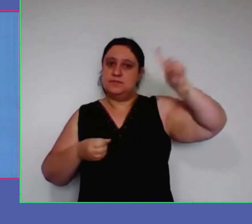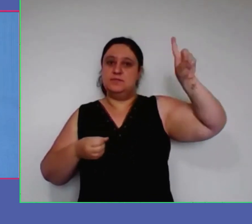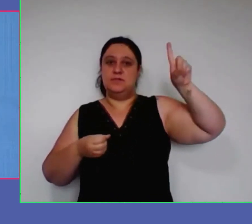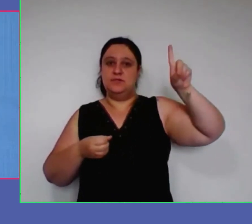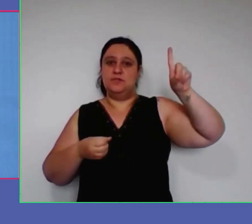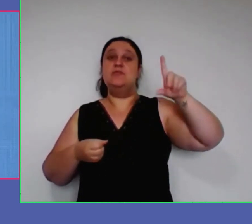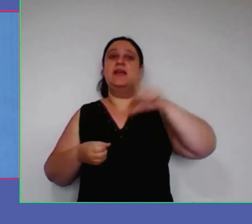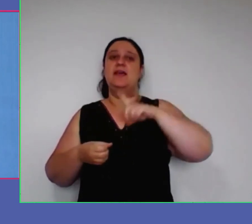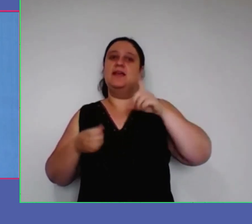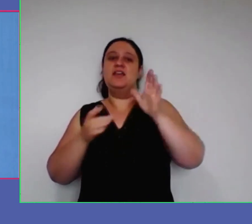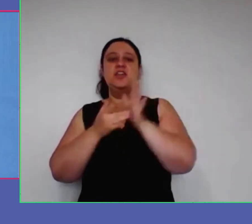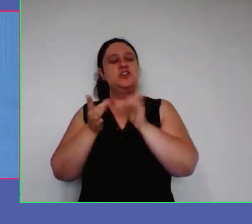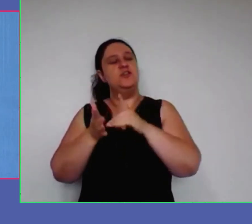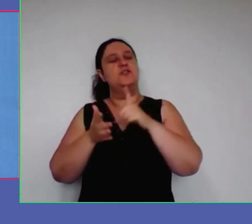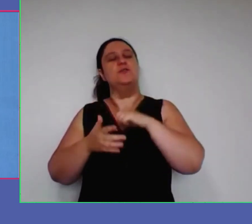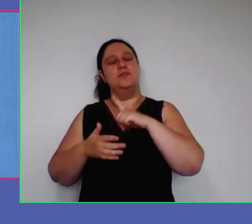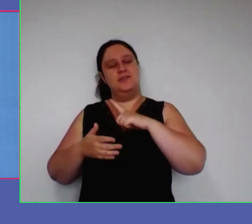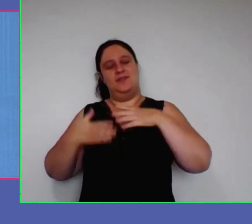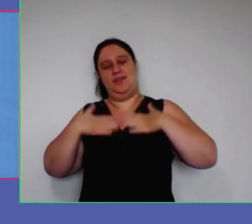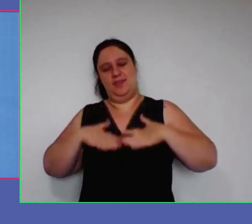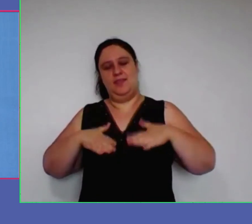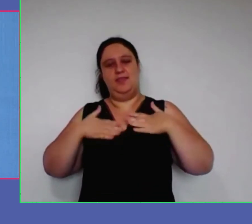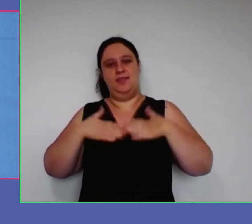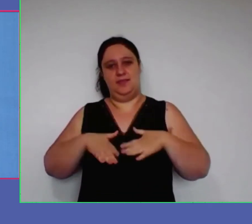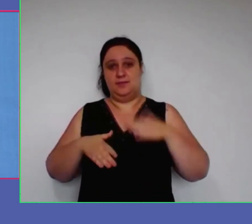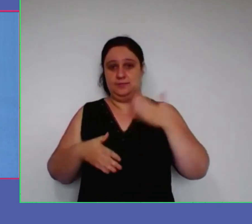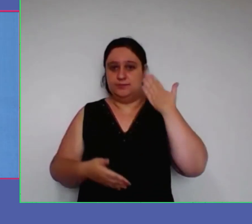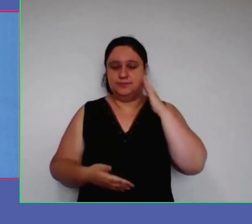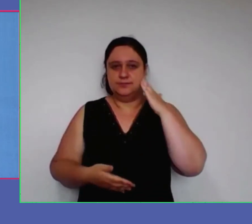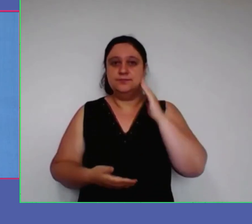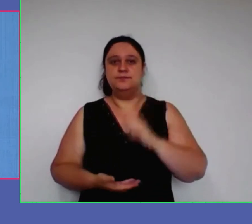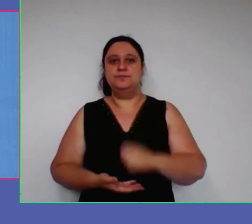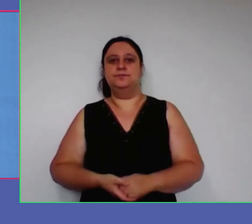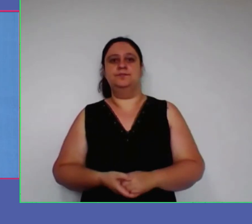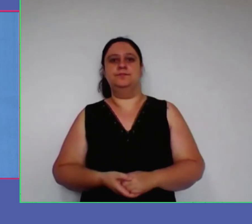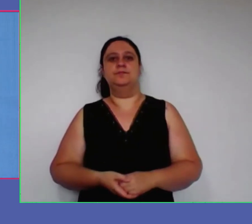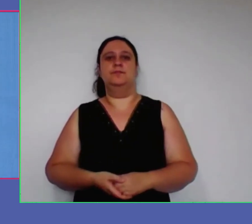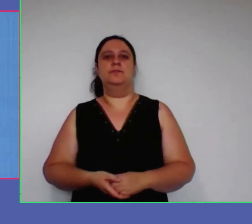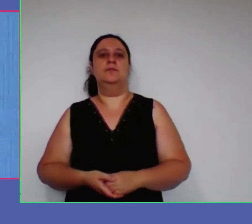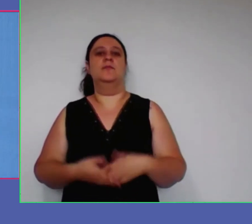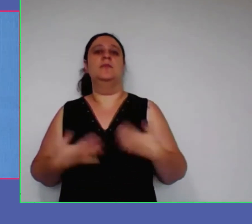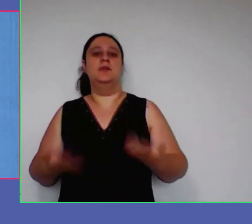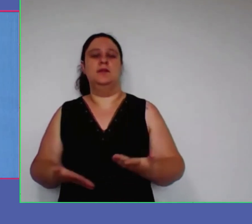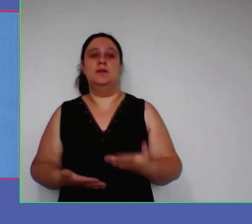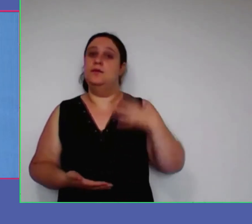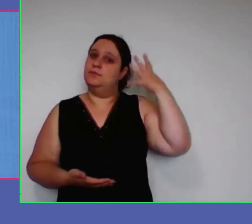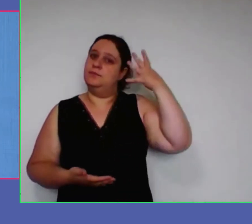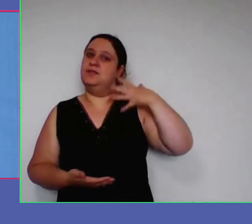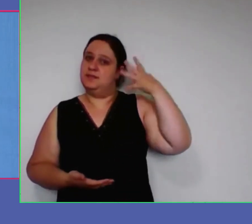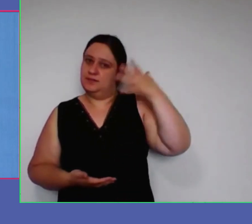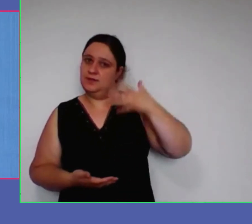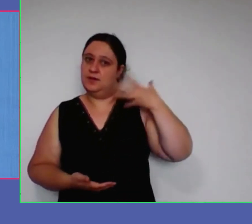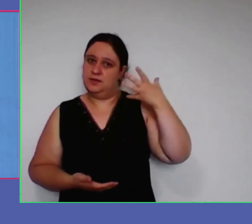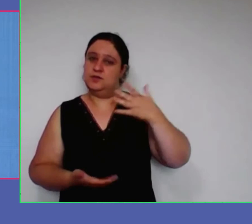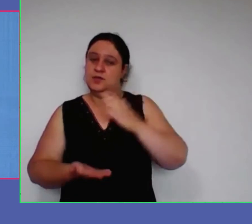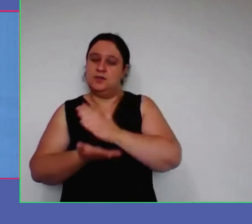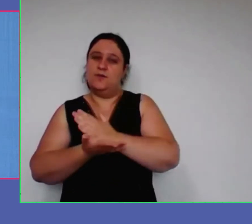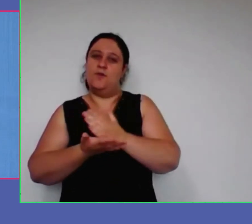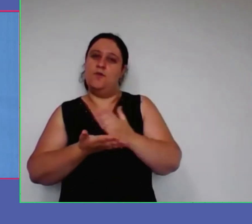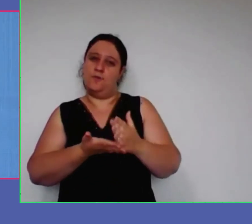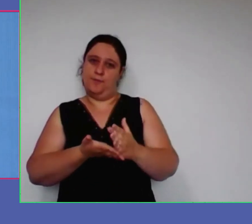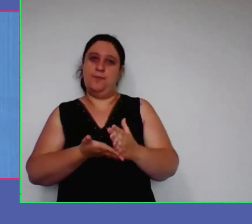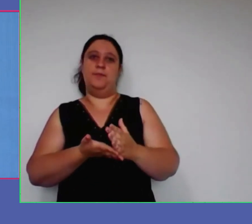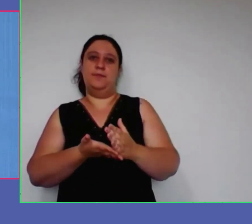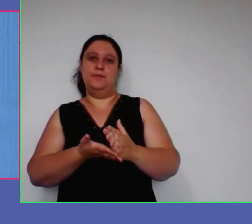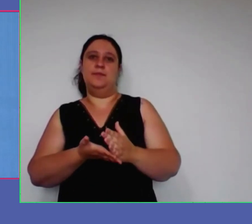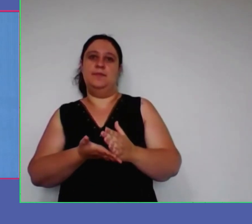Os irmãos entenderam? Então a partir dessa mensagem nós vamos começar a adentrar isso, começar a entrar